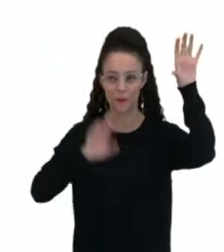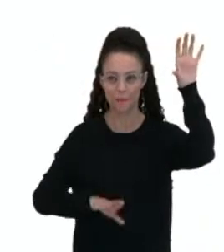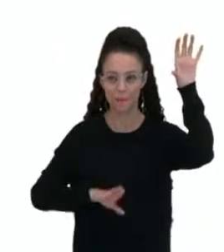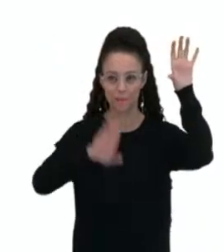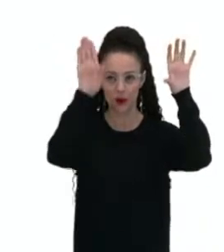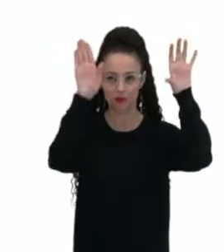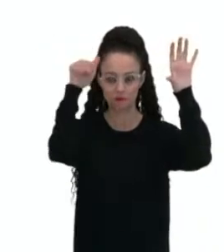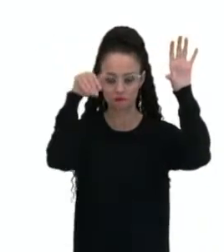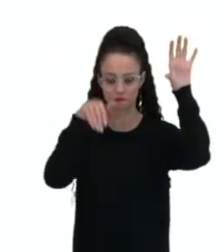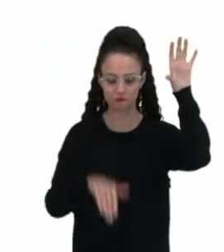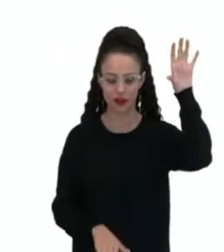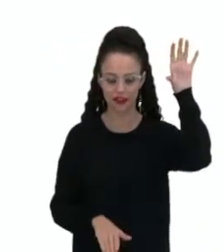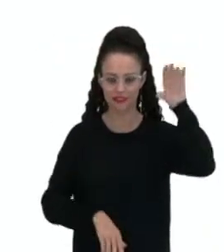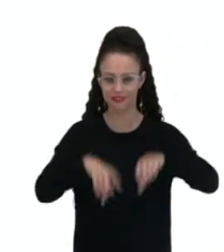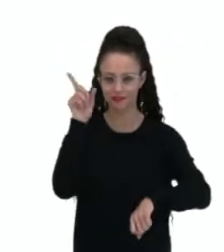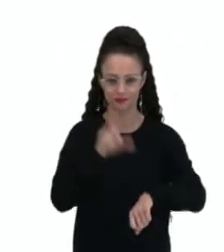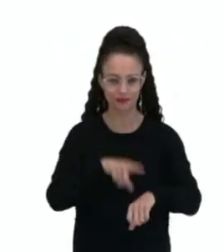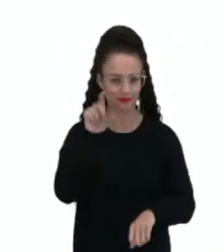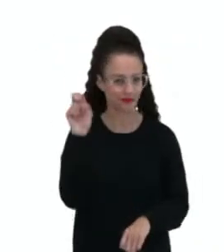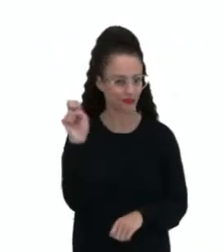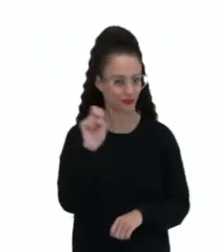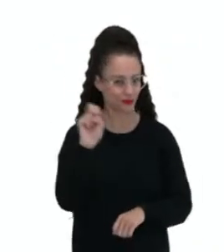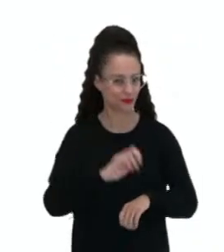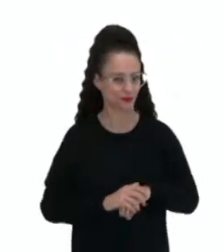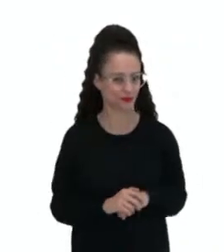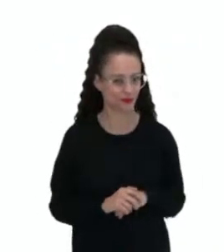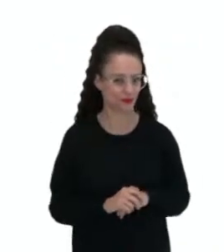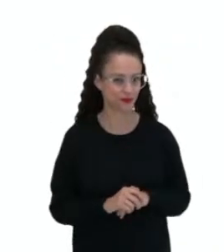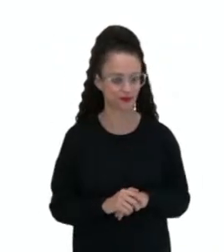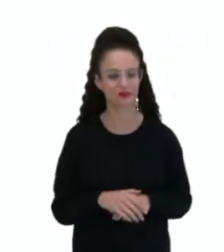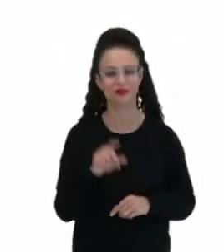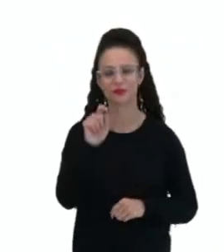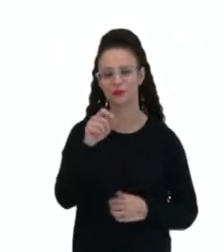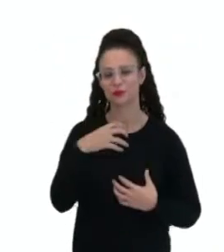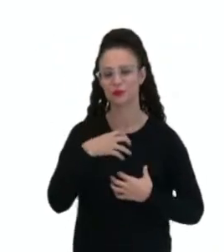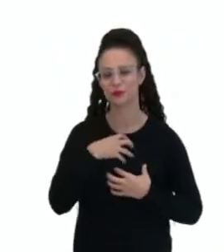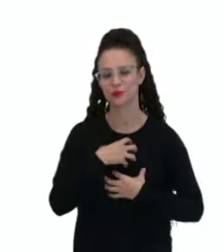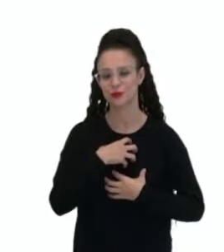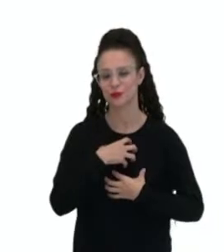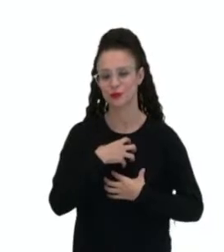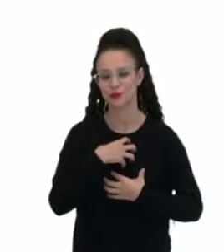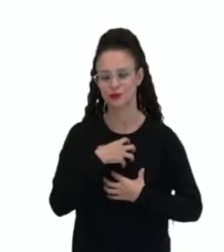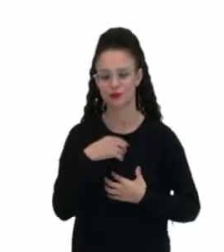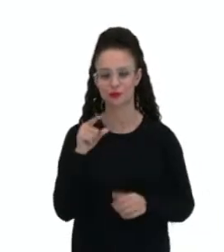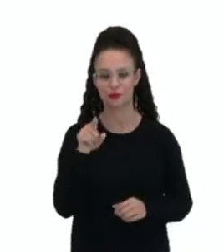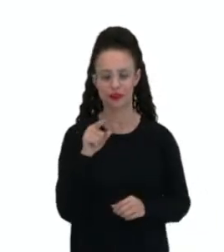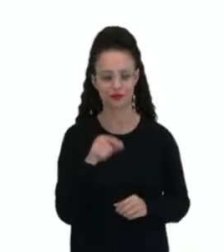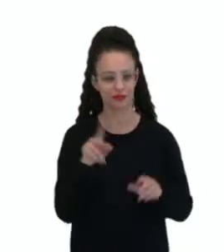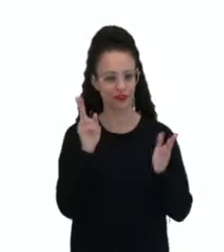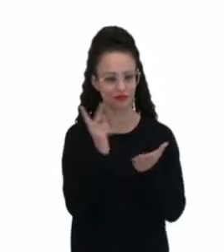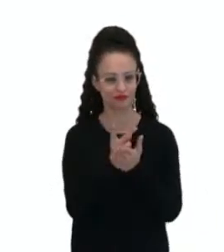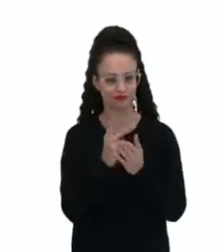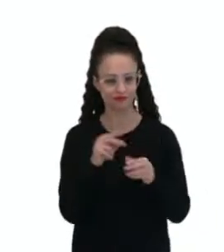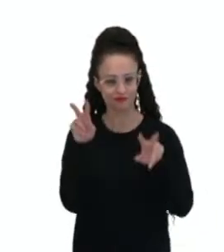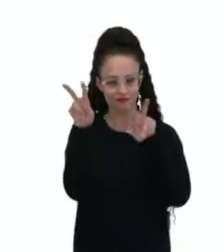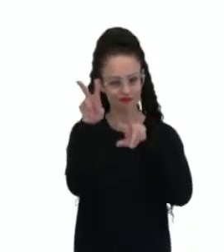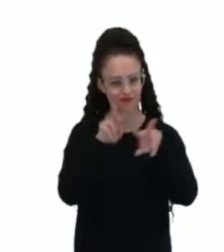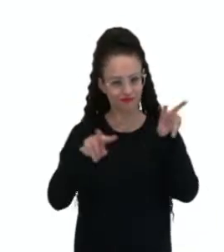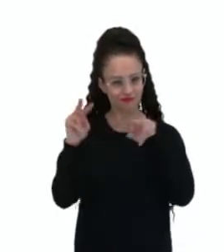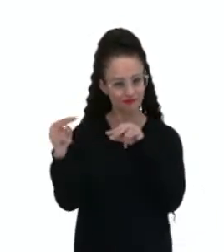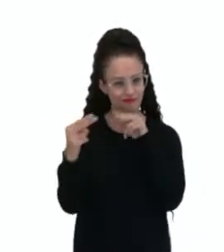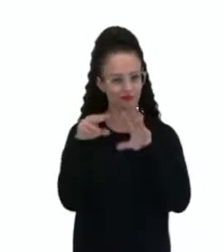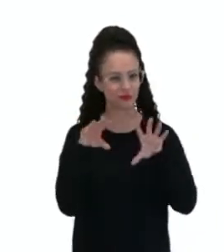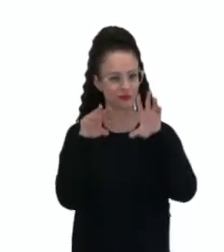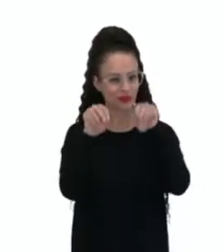inferno num nanosegundo? Aquele sentimento que vem junto com um olhar, que mexe